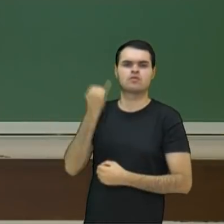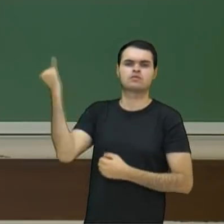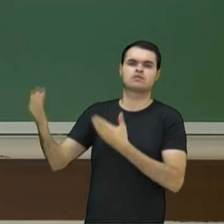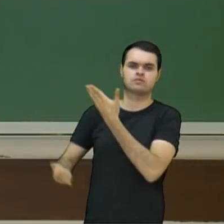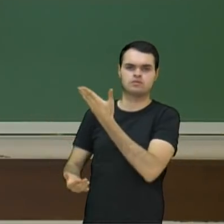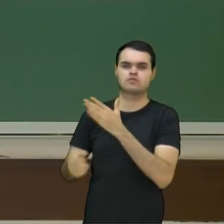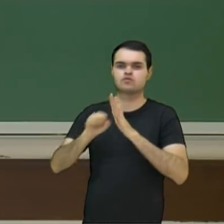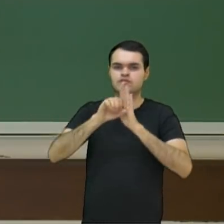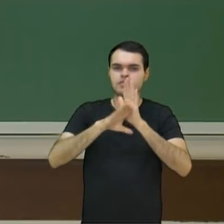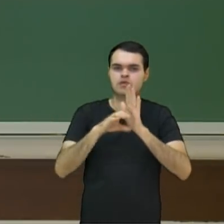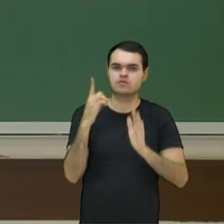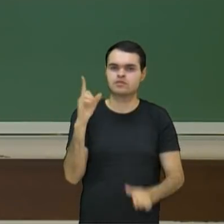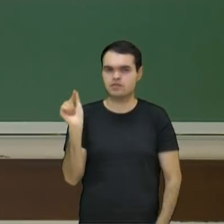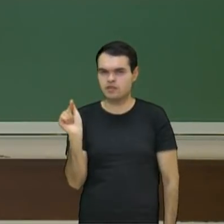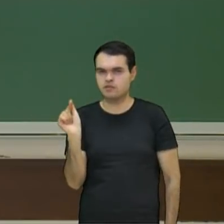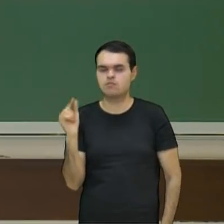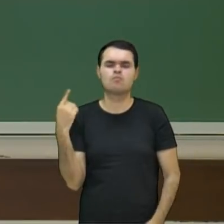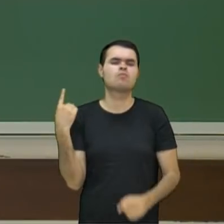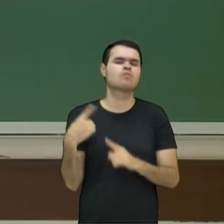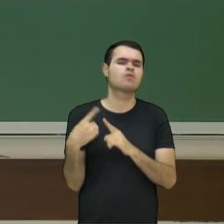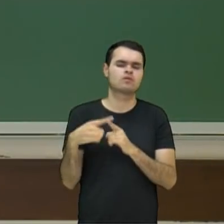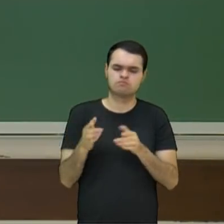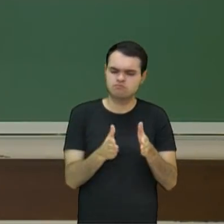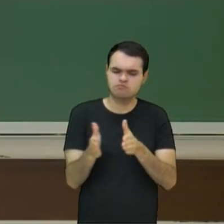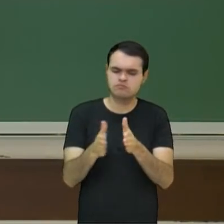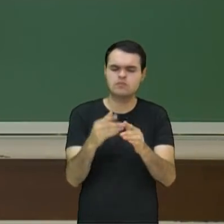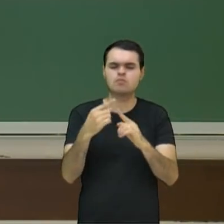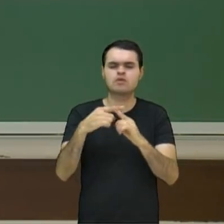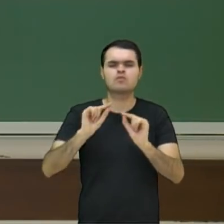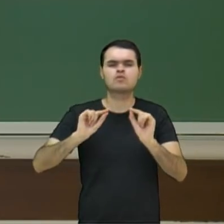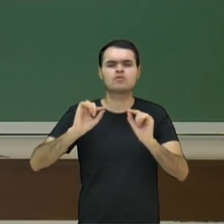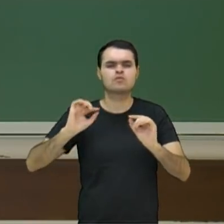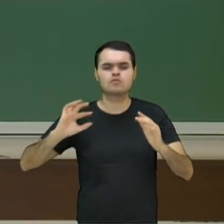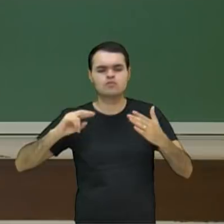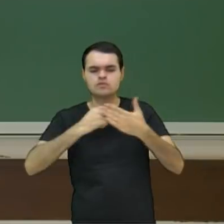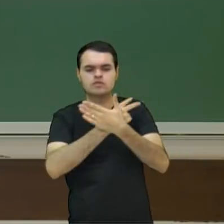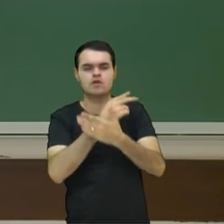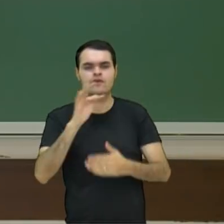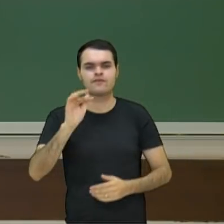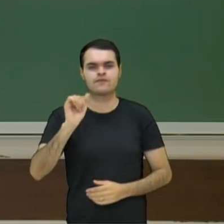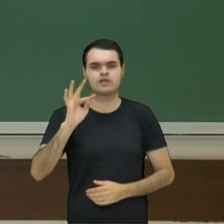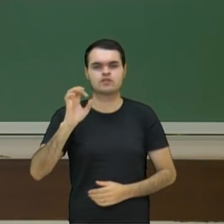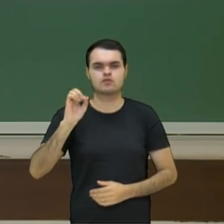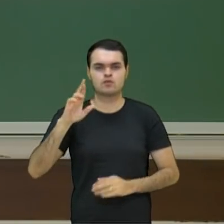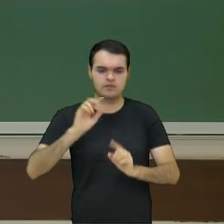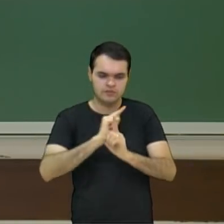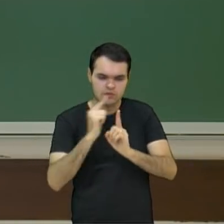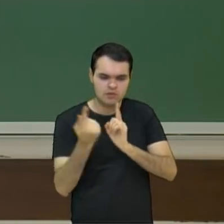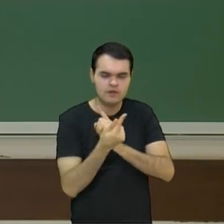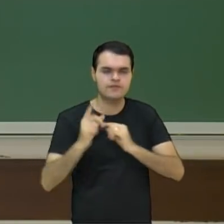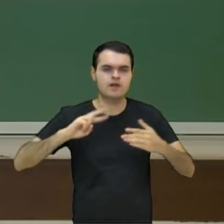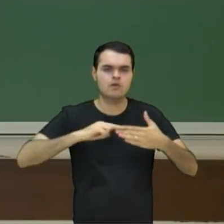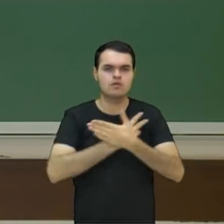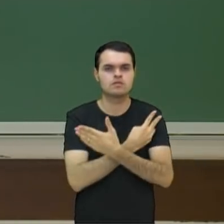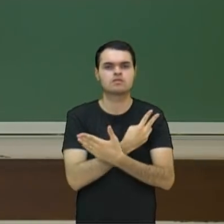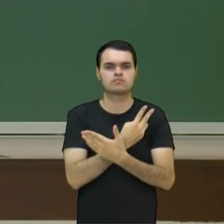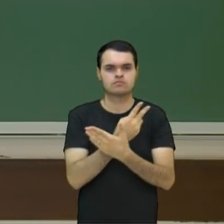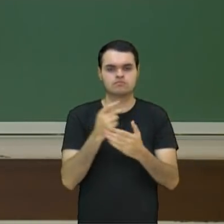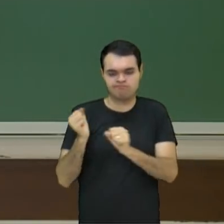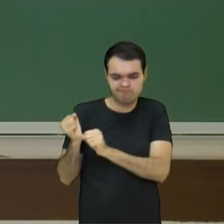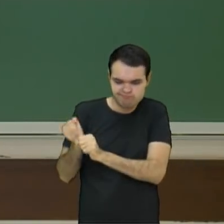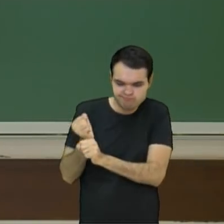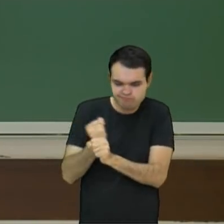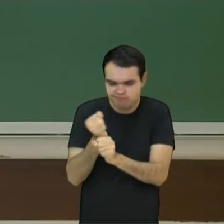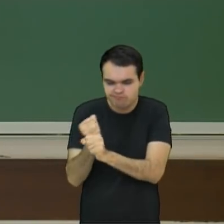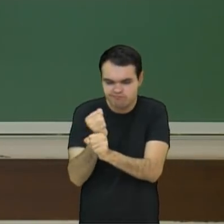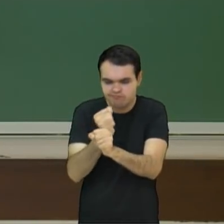no século XVII ali e que fator geográfico a gente pode considerar ali que ocorre a partir da